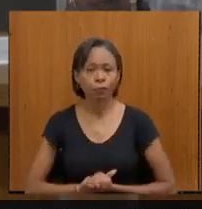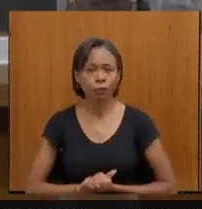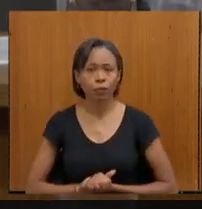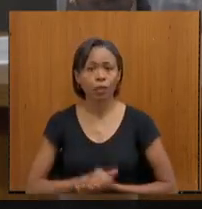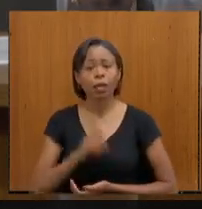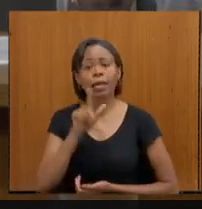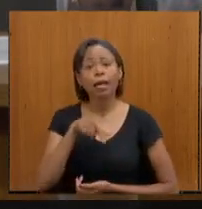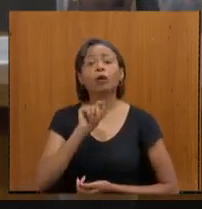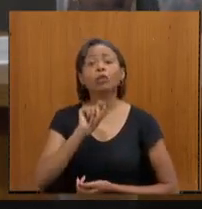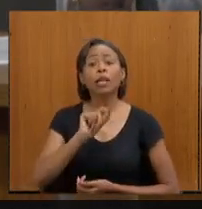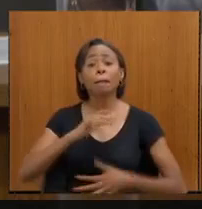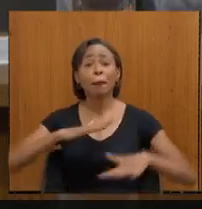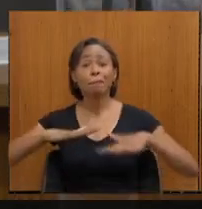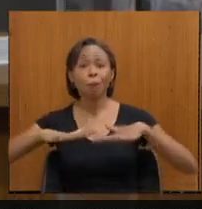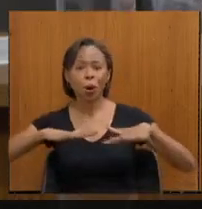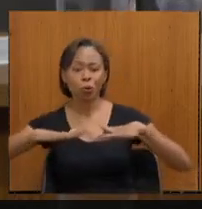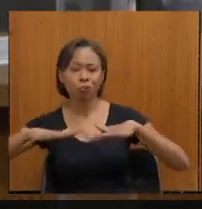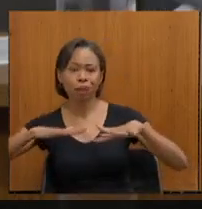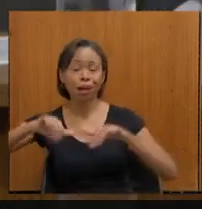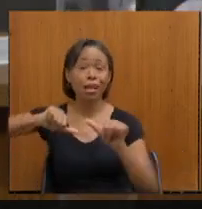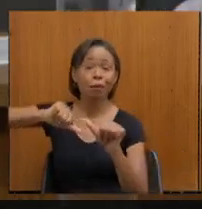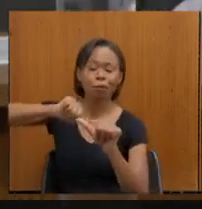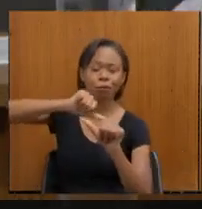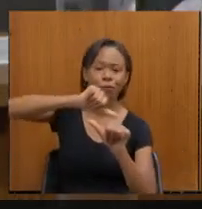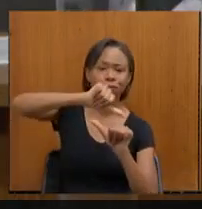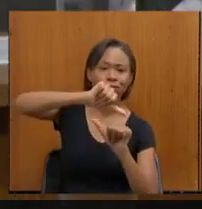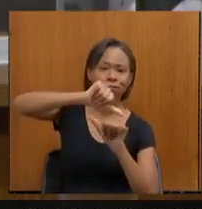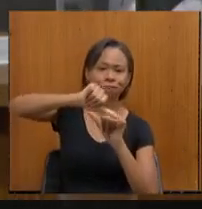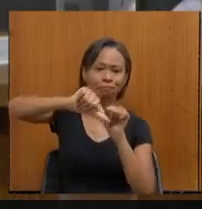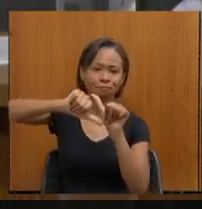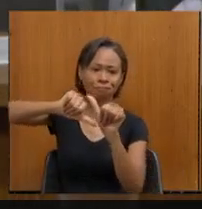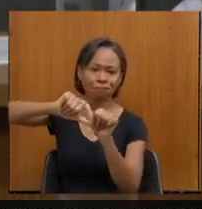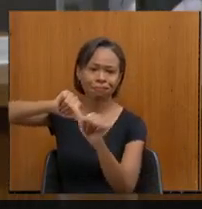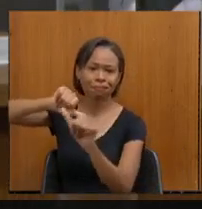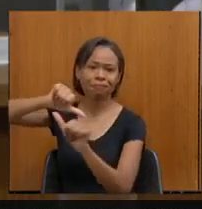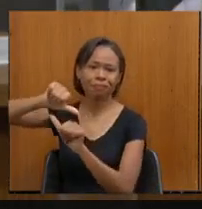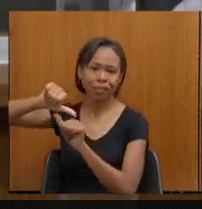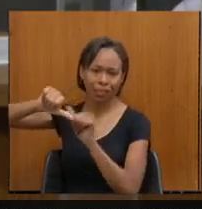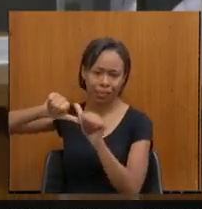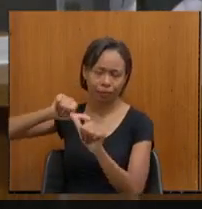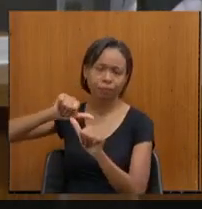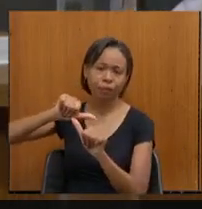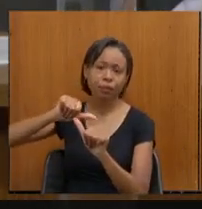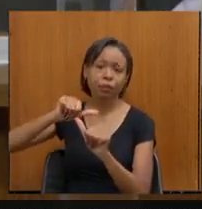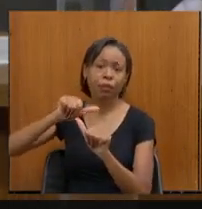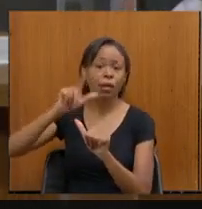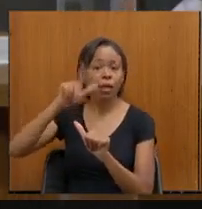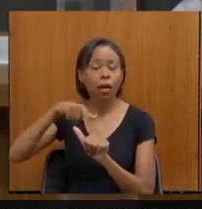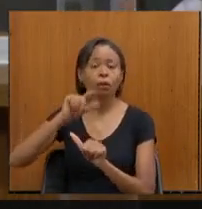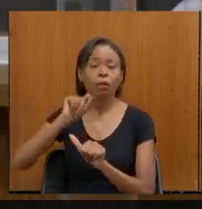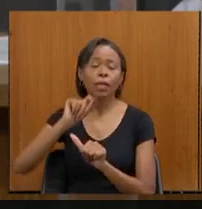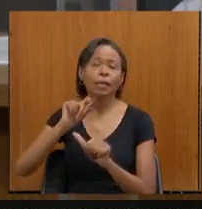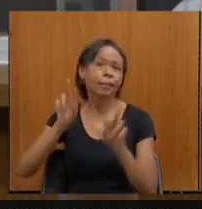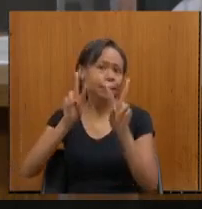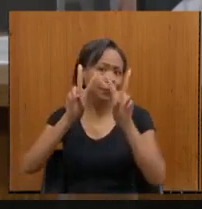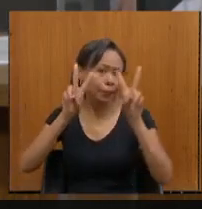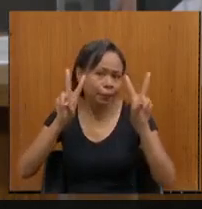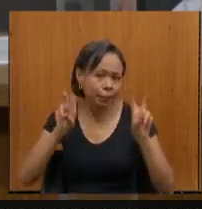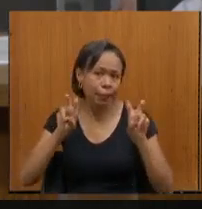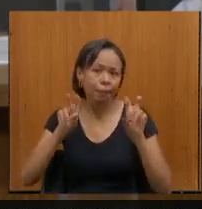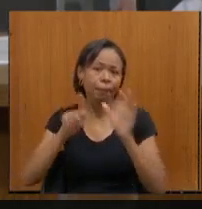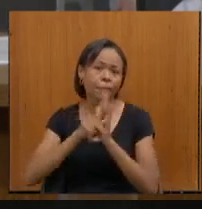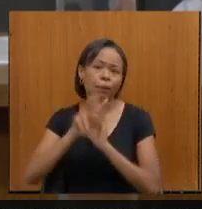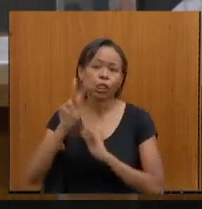mobilidade isso aí transformando usando isso na parte da mobilidade em tema de